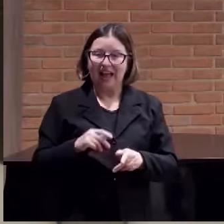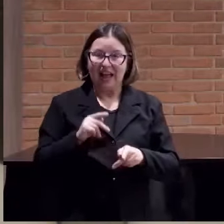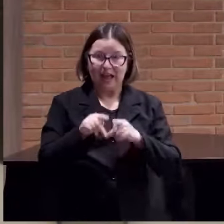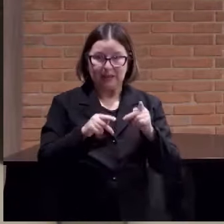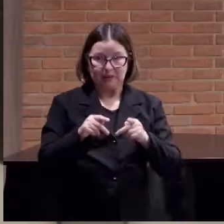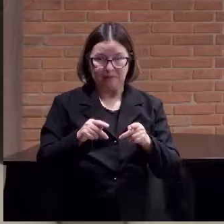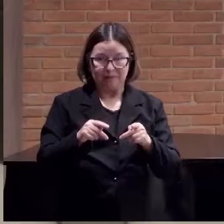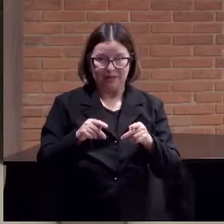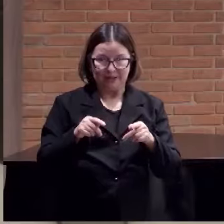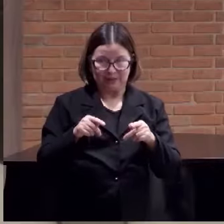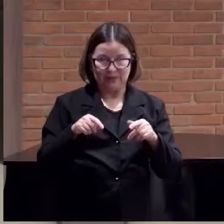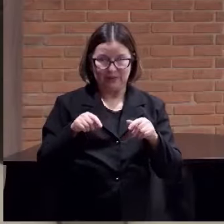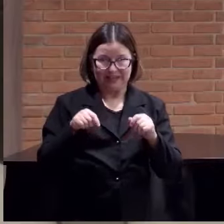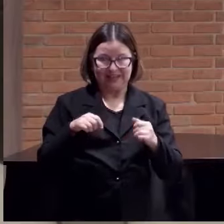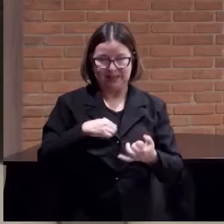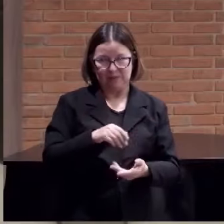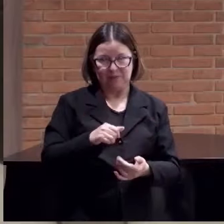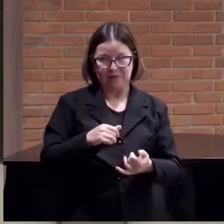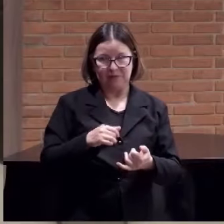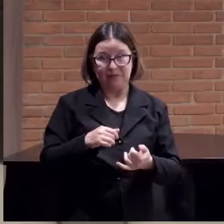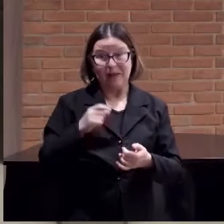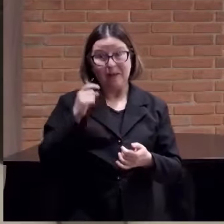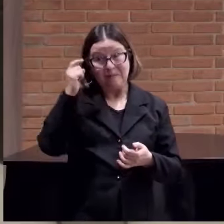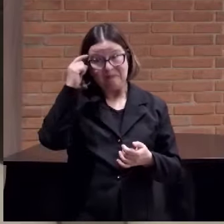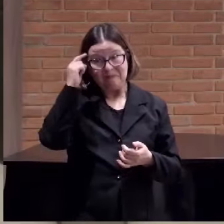uma grande derrota.